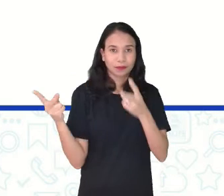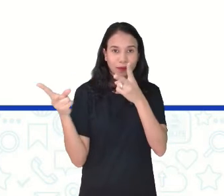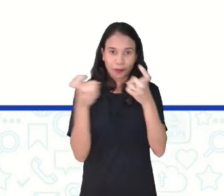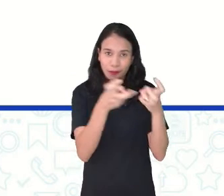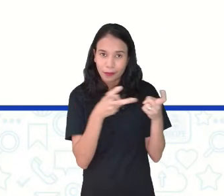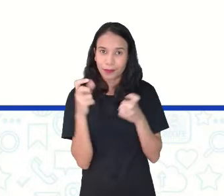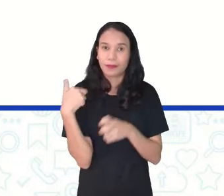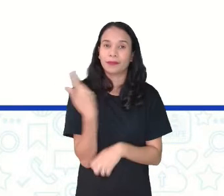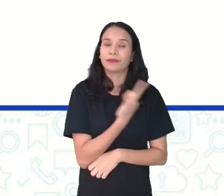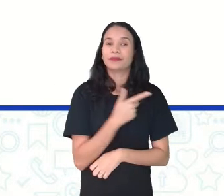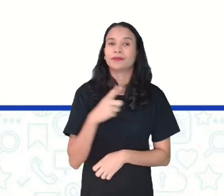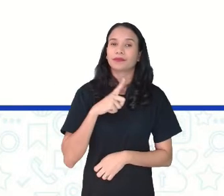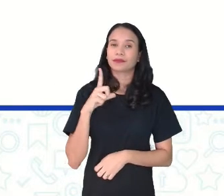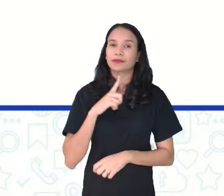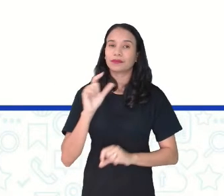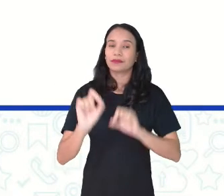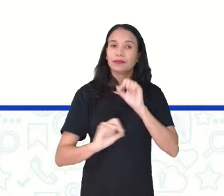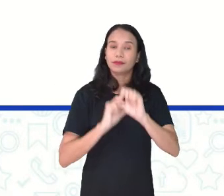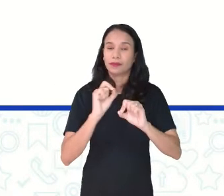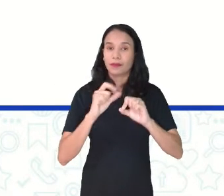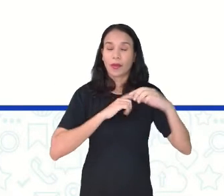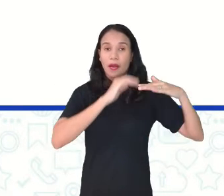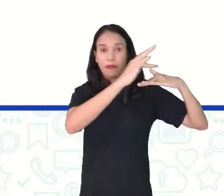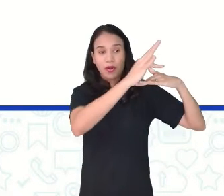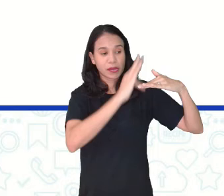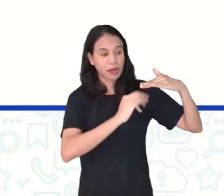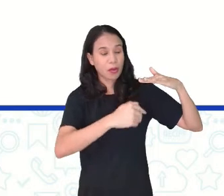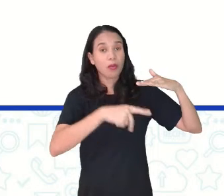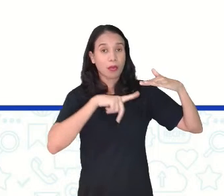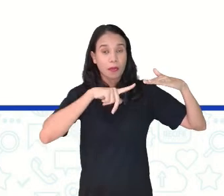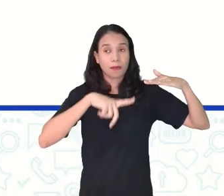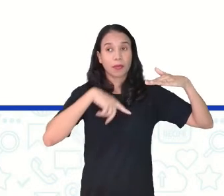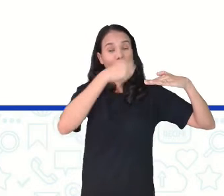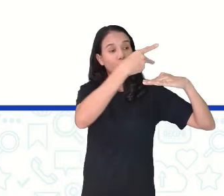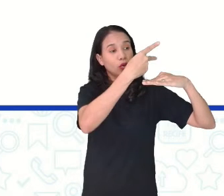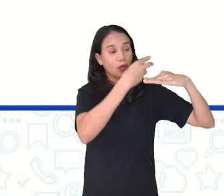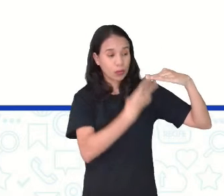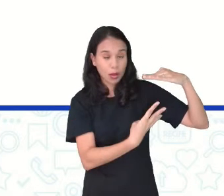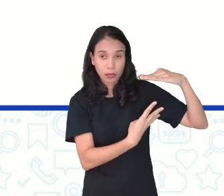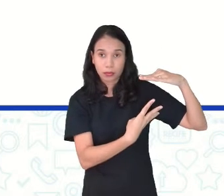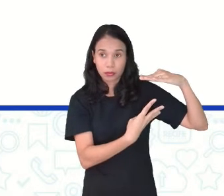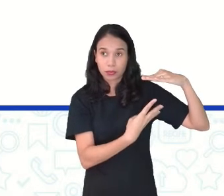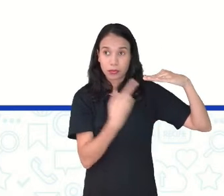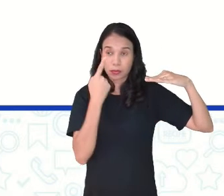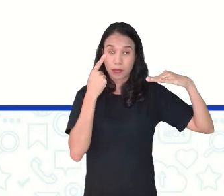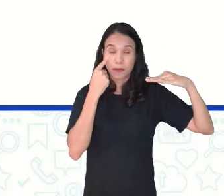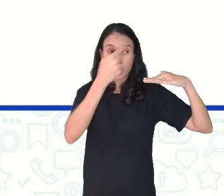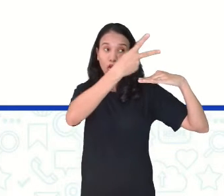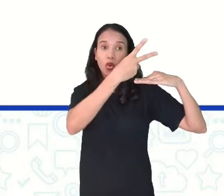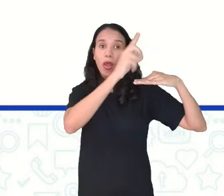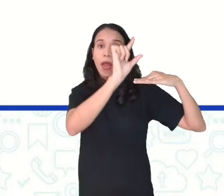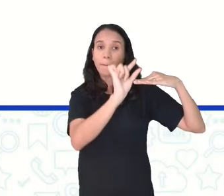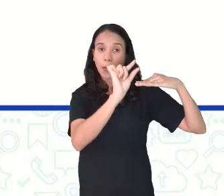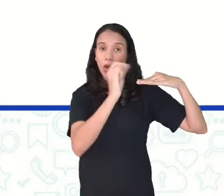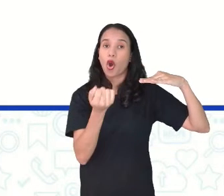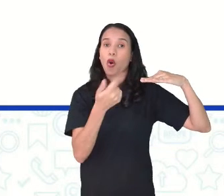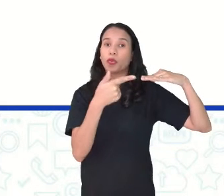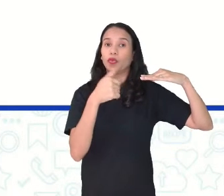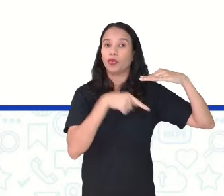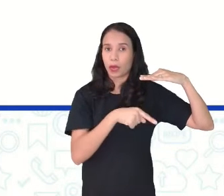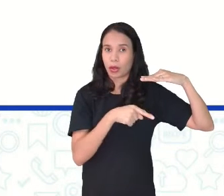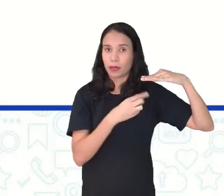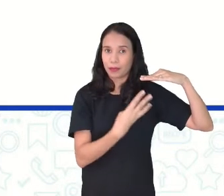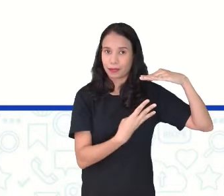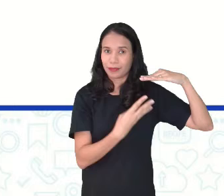que a gente tem aí frações próprias. Então, eu tenho aí, ó, 2/3. Tá vendo aí que o 2 ele é menor